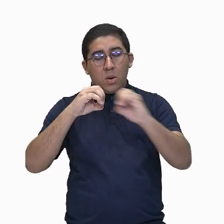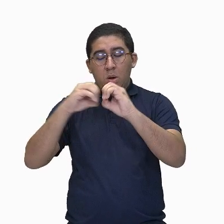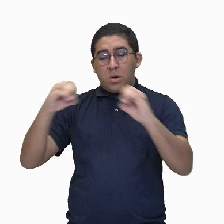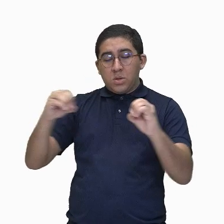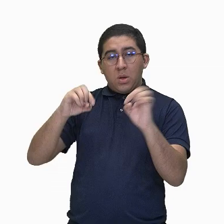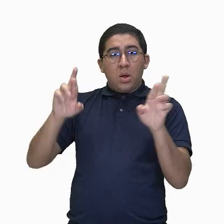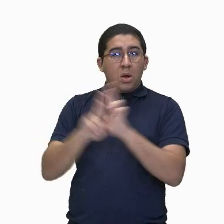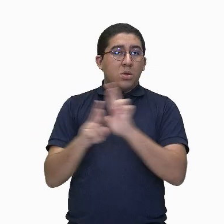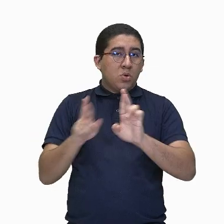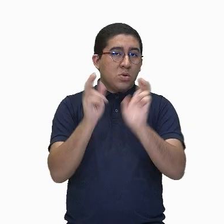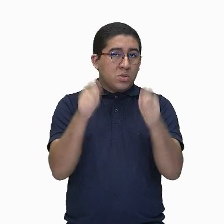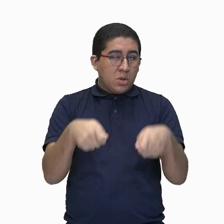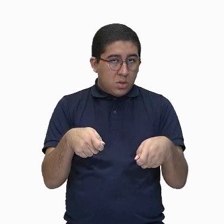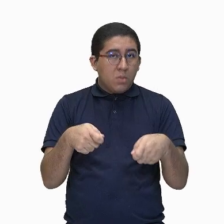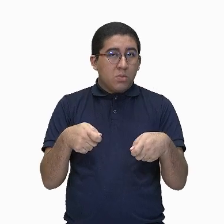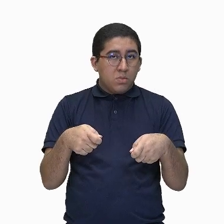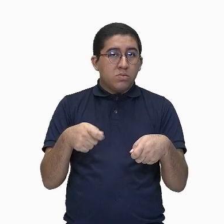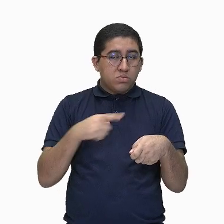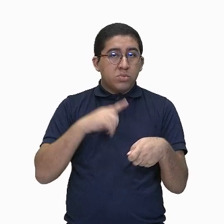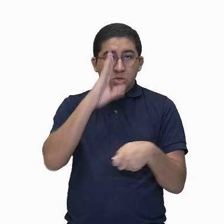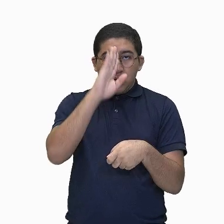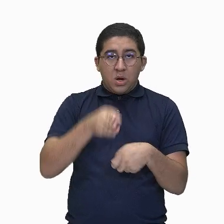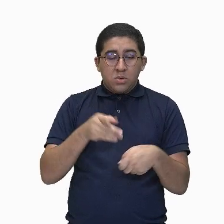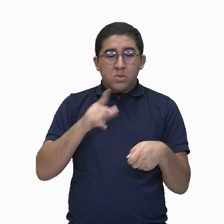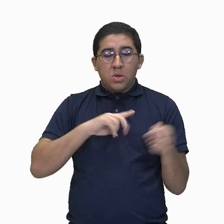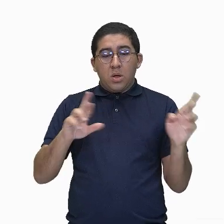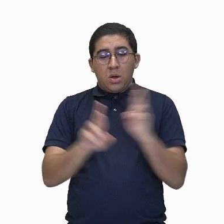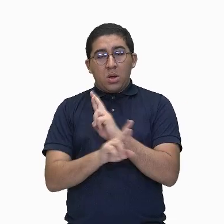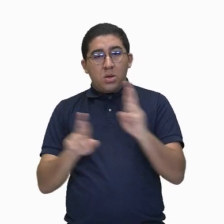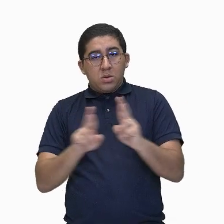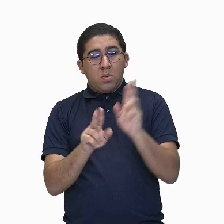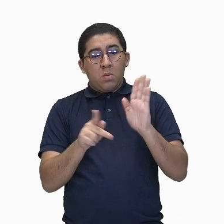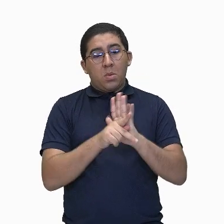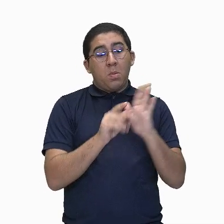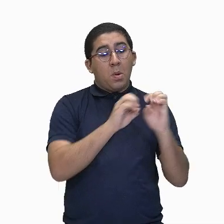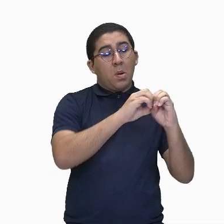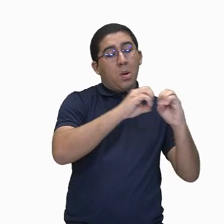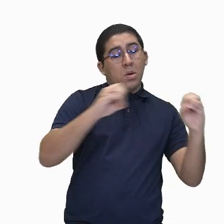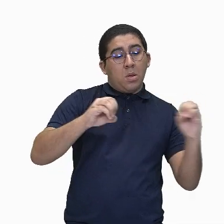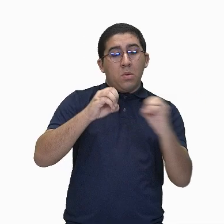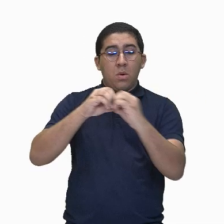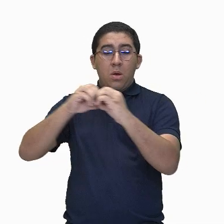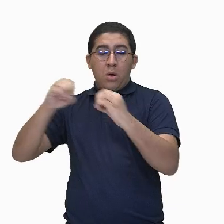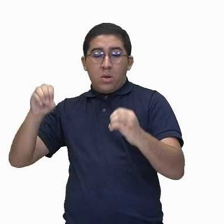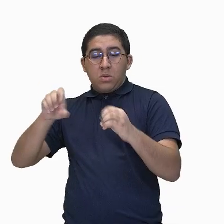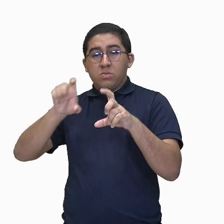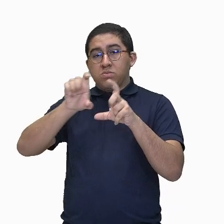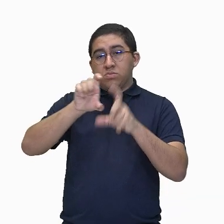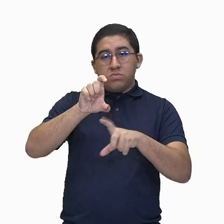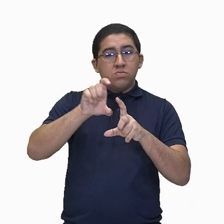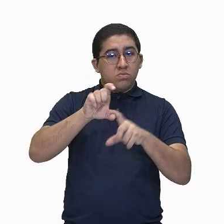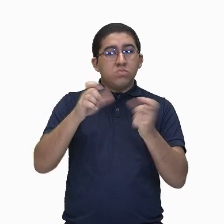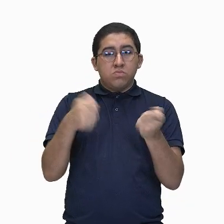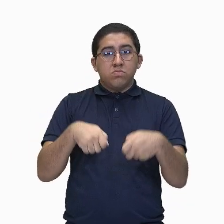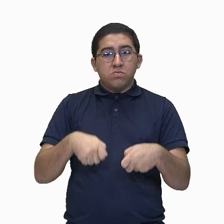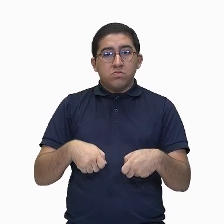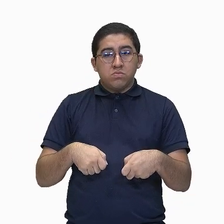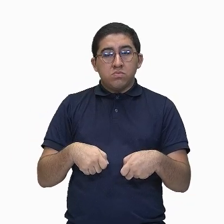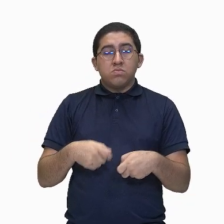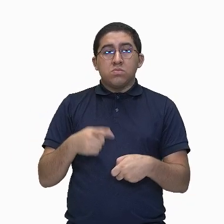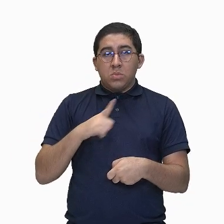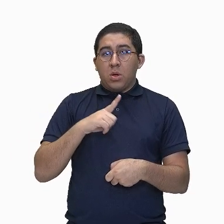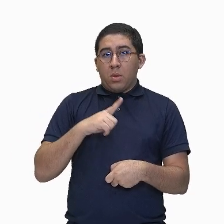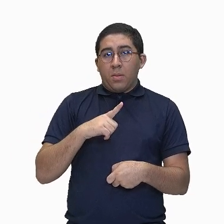outra, certo? Então, ela faz essa ligação, né, entre uma oração, a primeira oração e a segunda